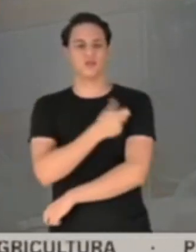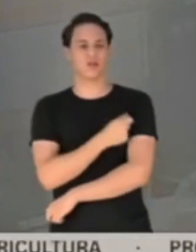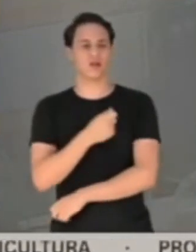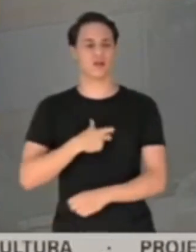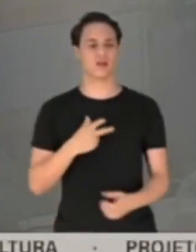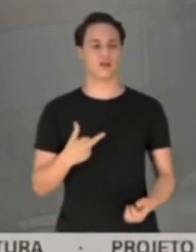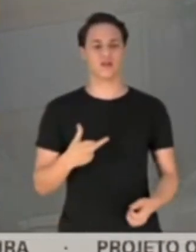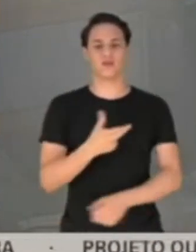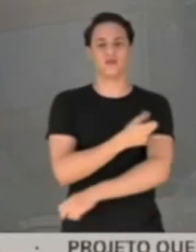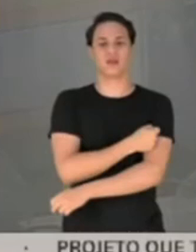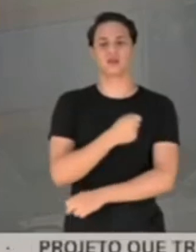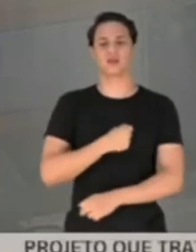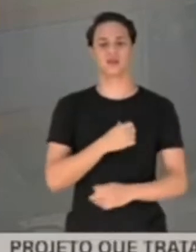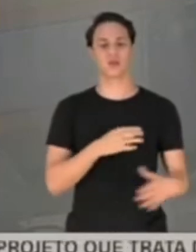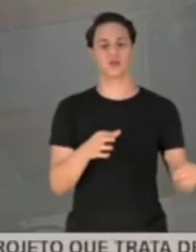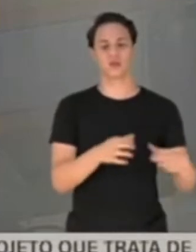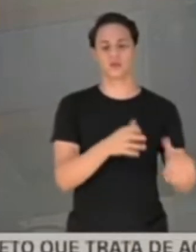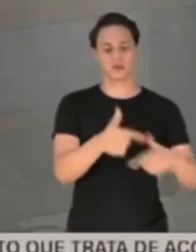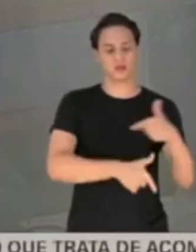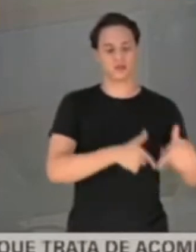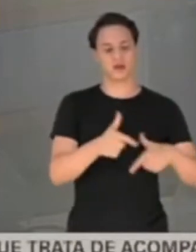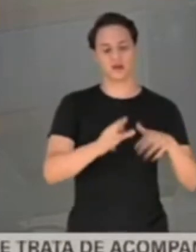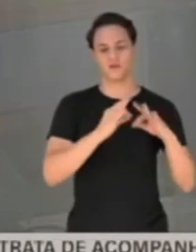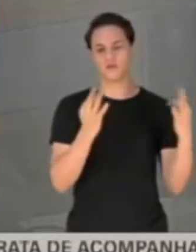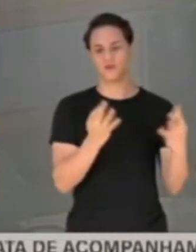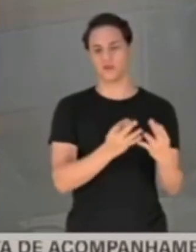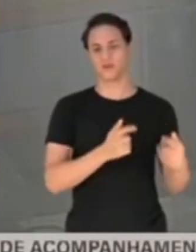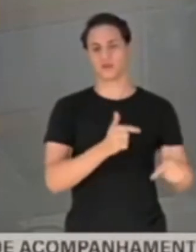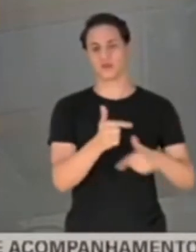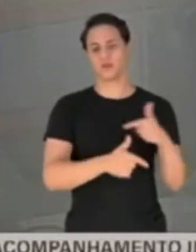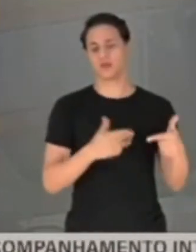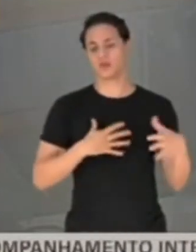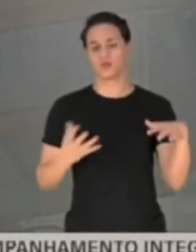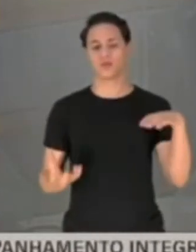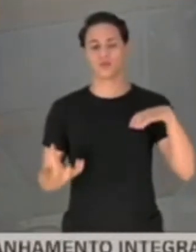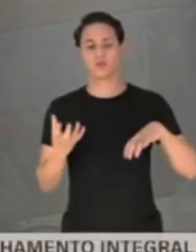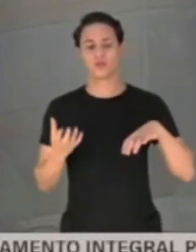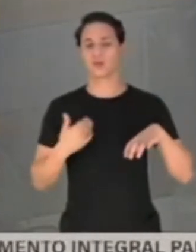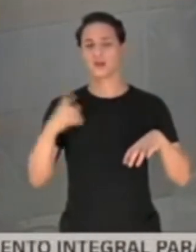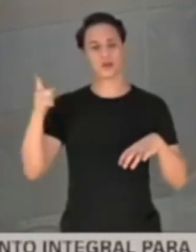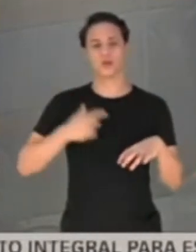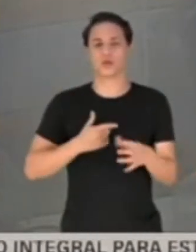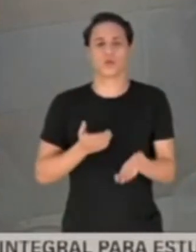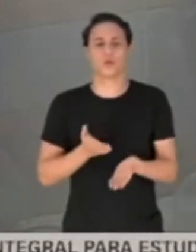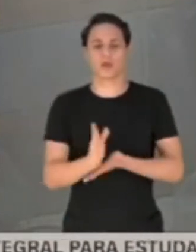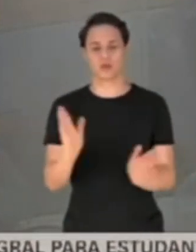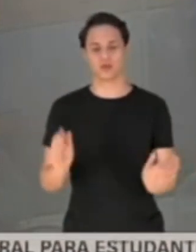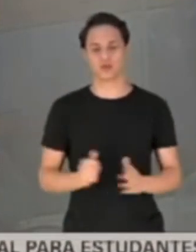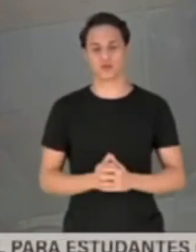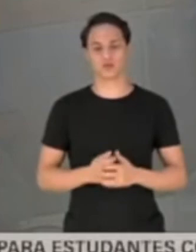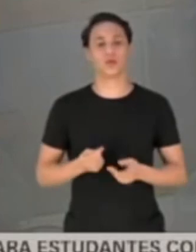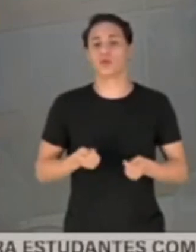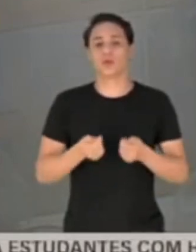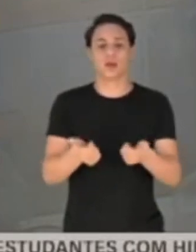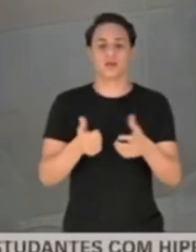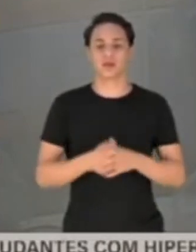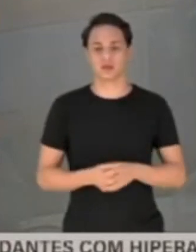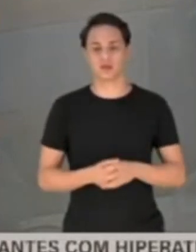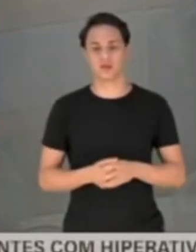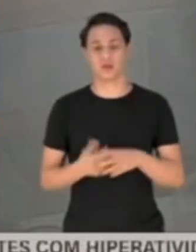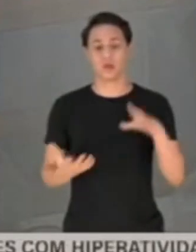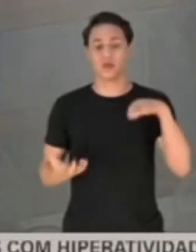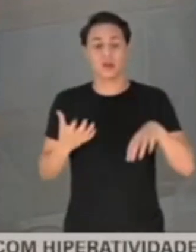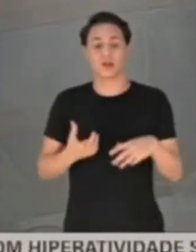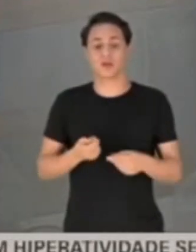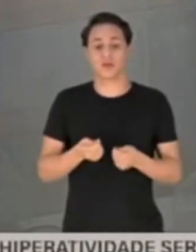empregados para trabalharem, as suas famílias, e o Congresso Nacional não deixou. O Congresso Nacional não deixou.